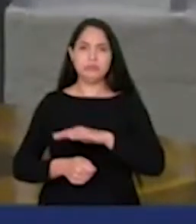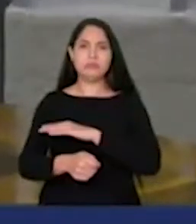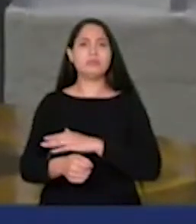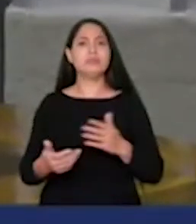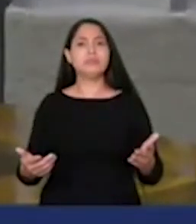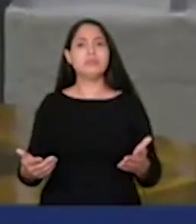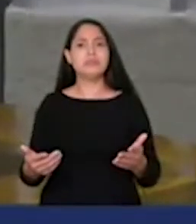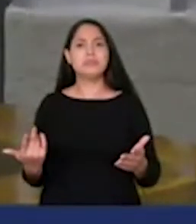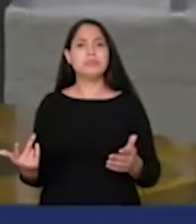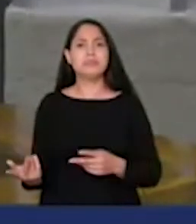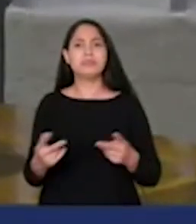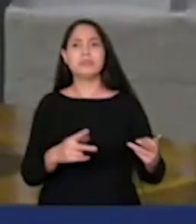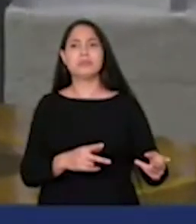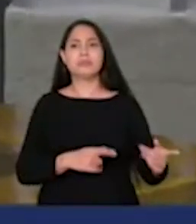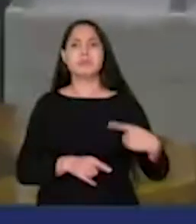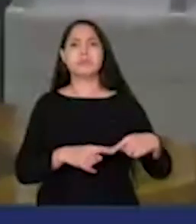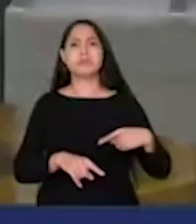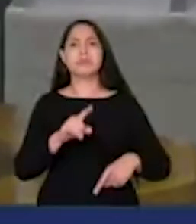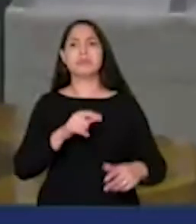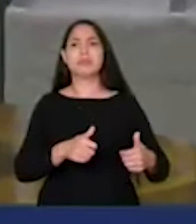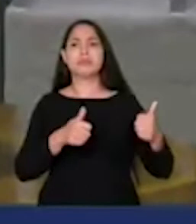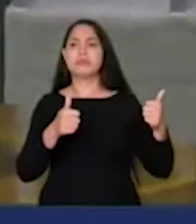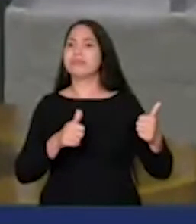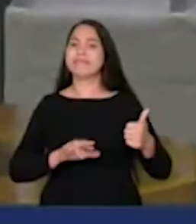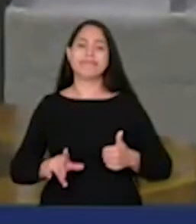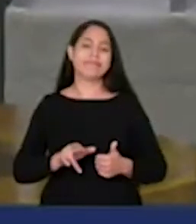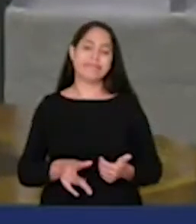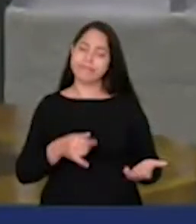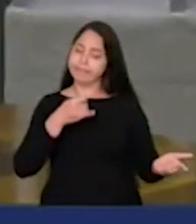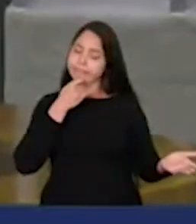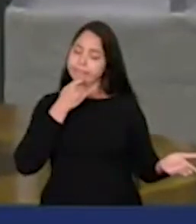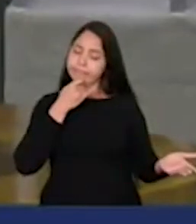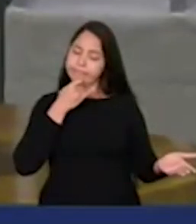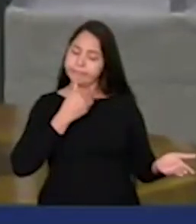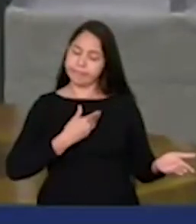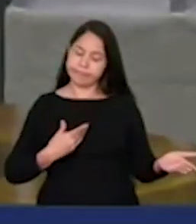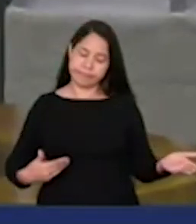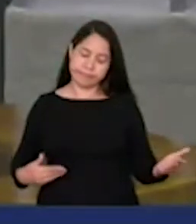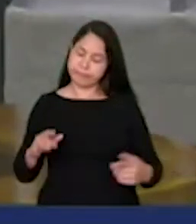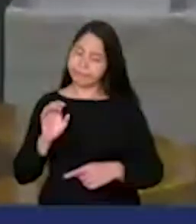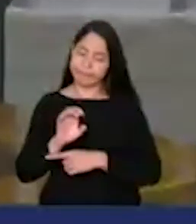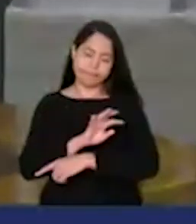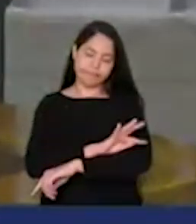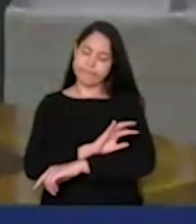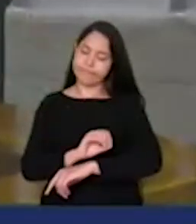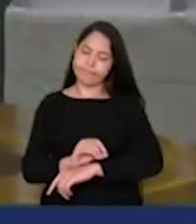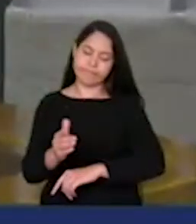para melhorar a saúde pública no estado. Infelizmente, o governo do estado virou as costas para a saúde pública.